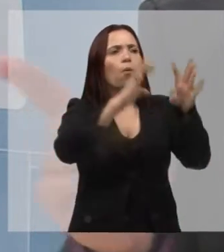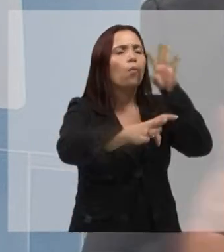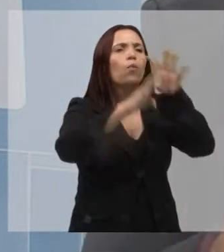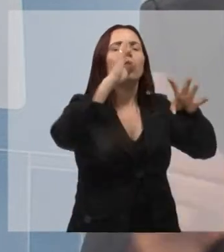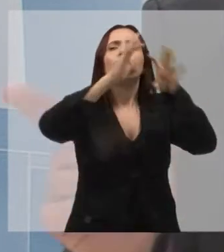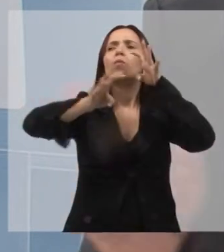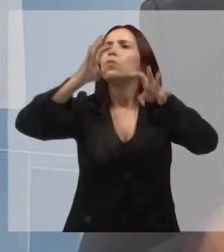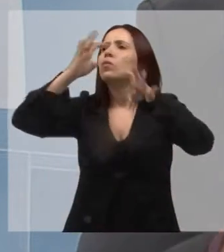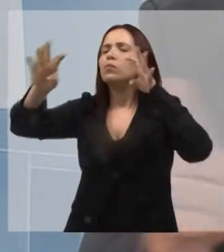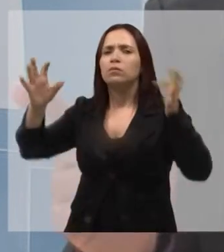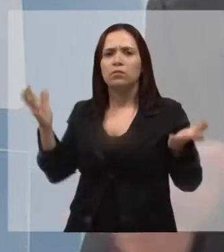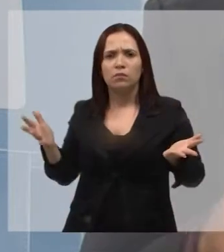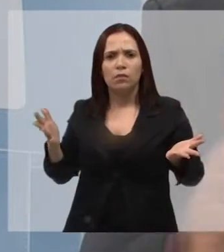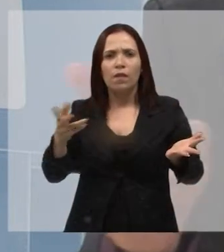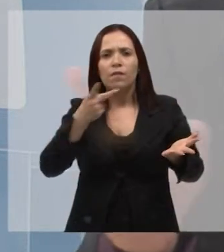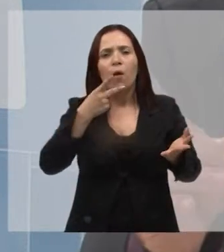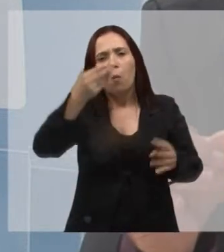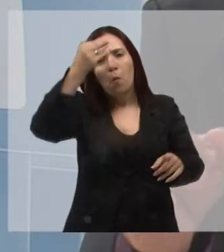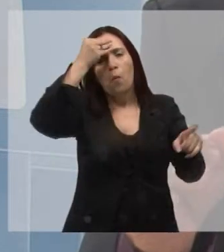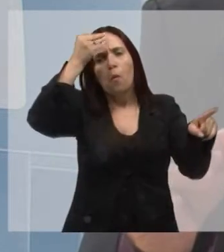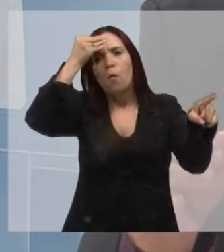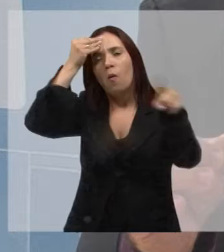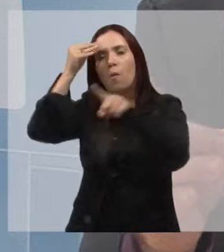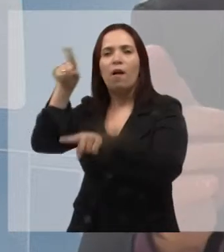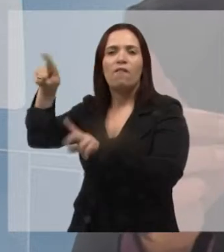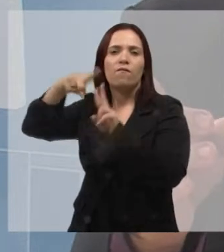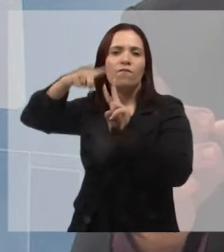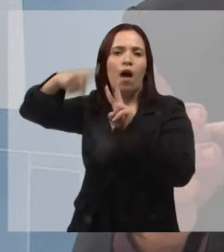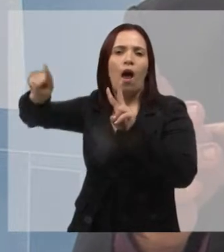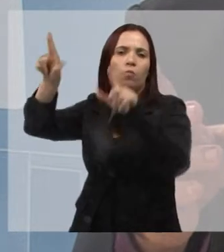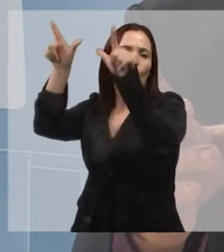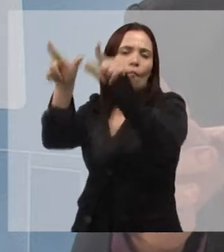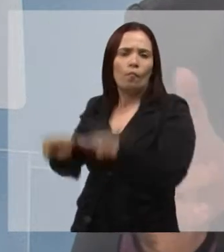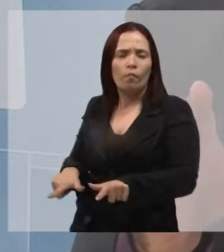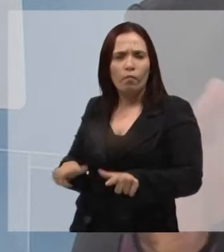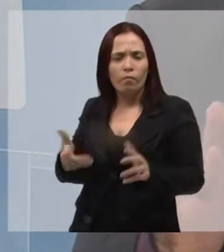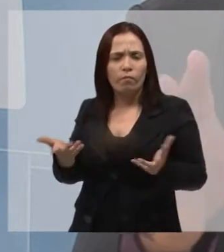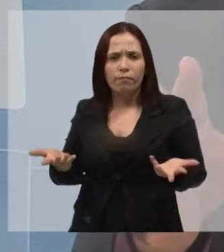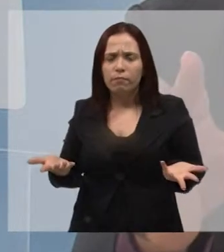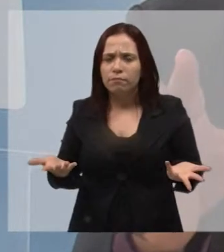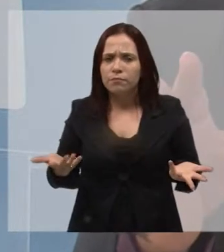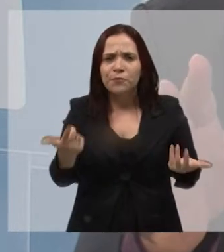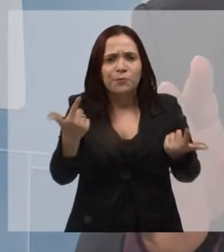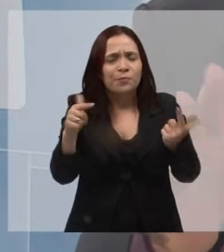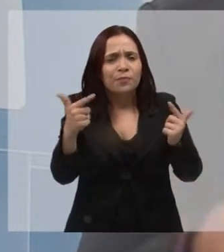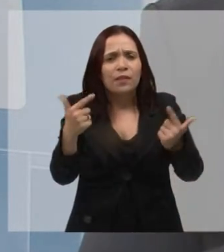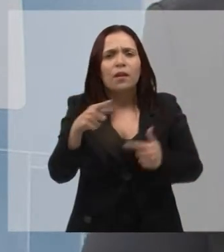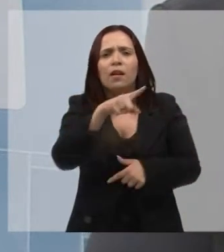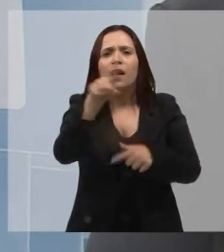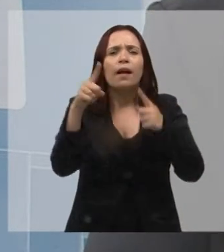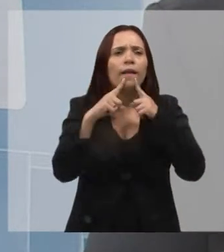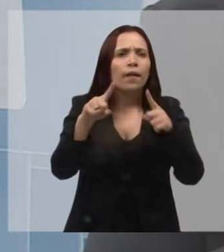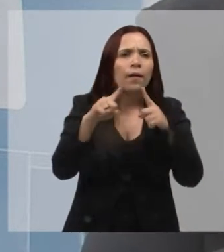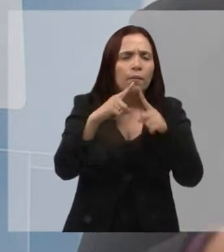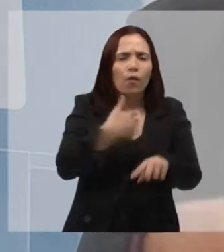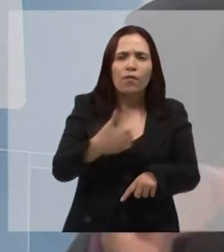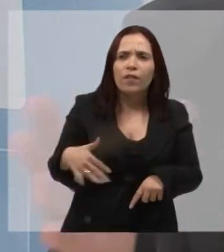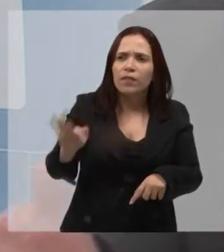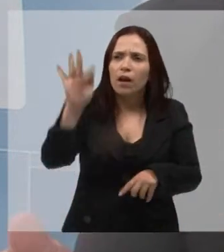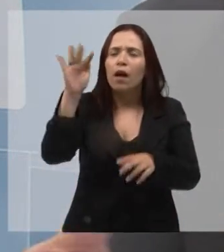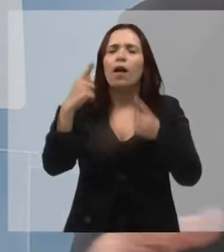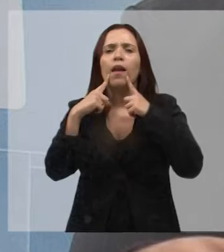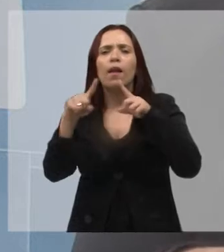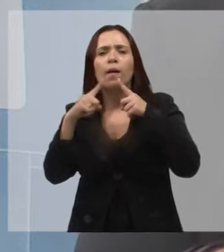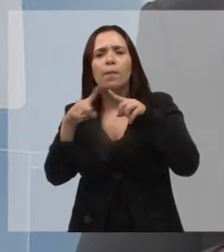lado a metralhadora giratória, para fazer com que não tem. Você pode reclamar do governo, você pode reclamar